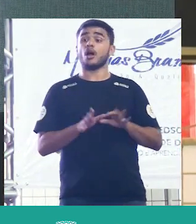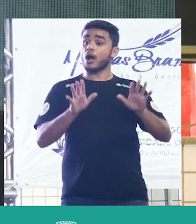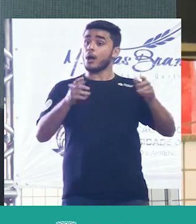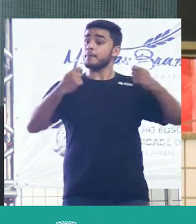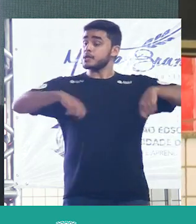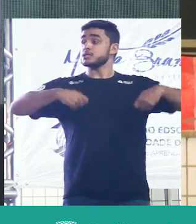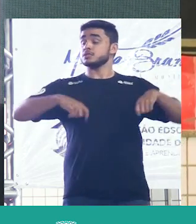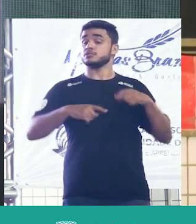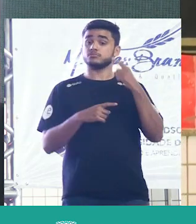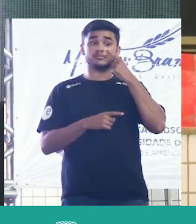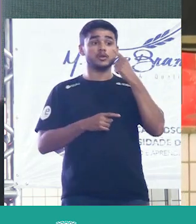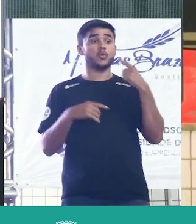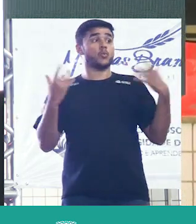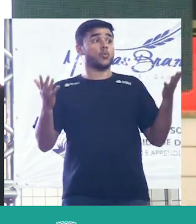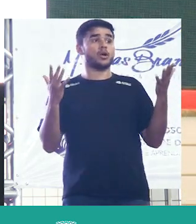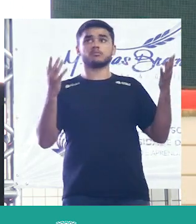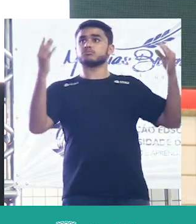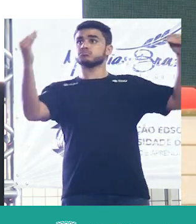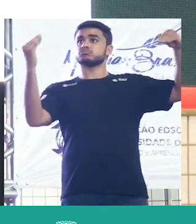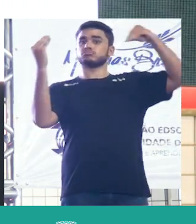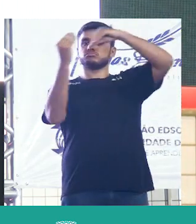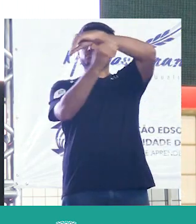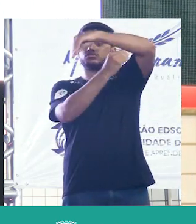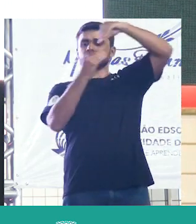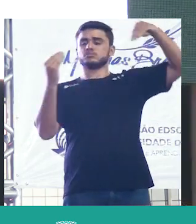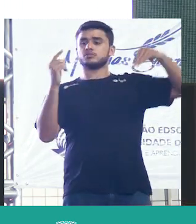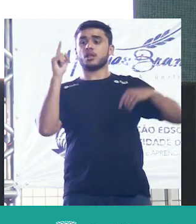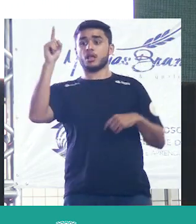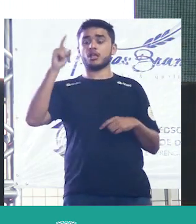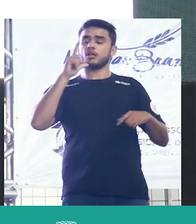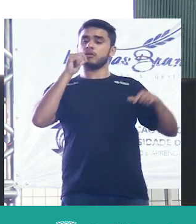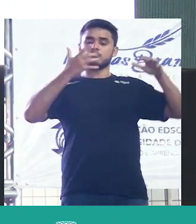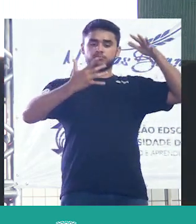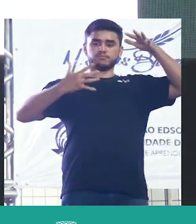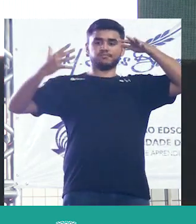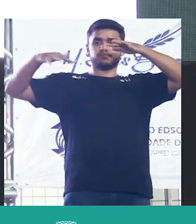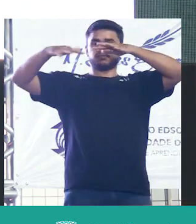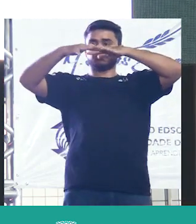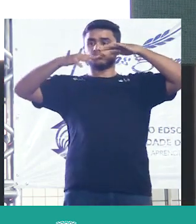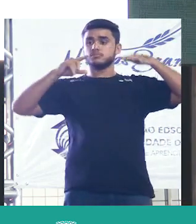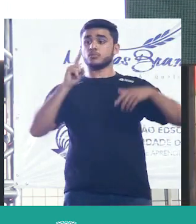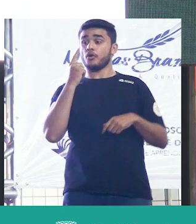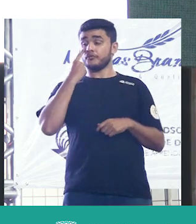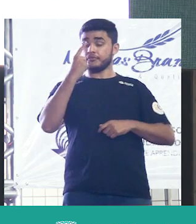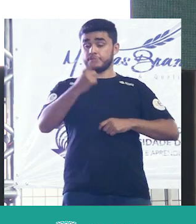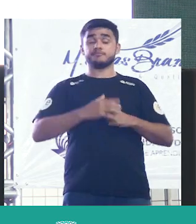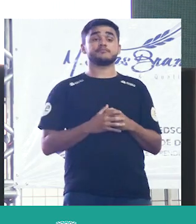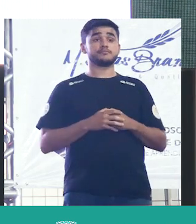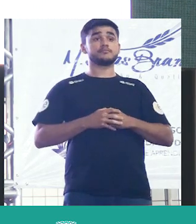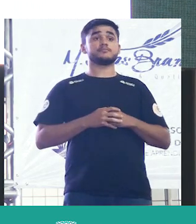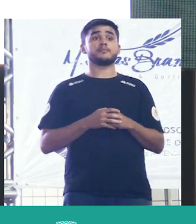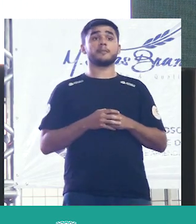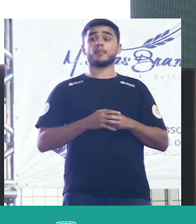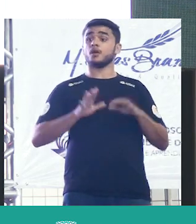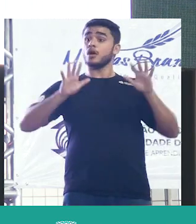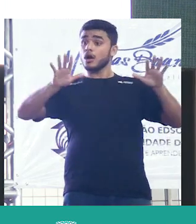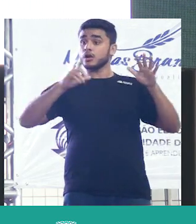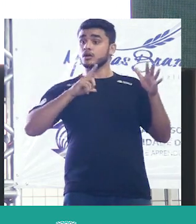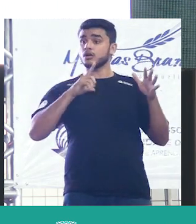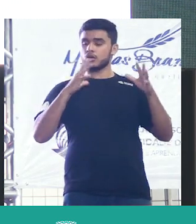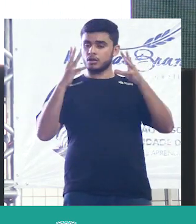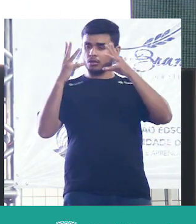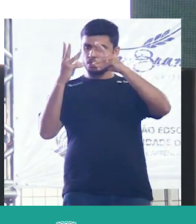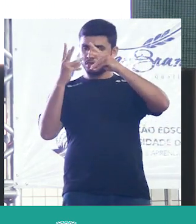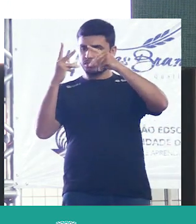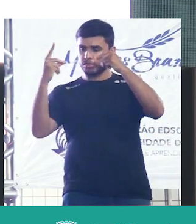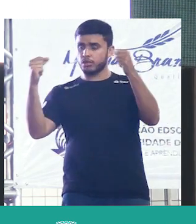preciso saber qual a reação que aconteceu nesse tanque de tratamento. Olha o que ele diz aqui, ó. A remoção das